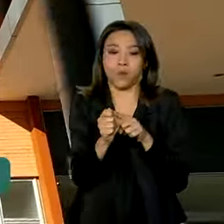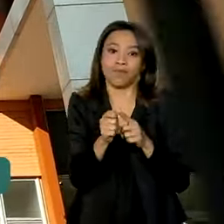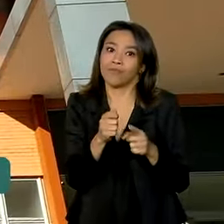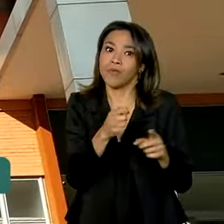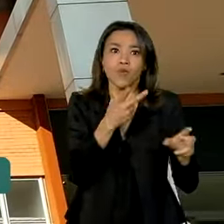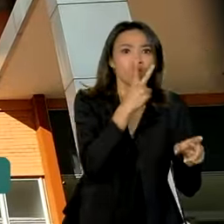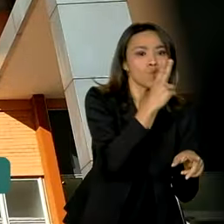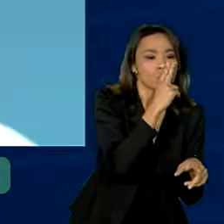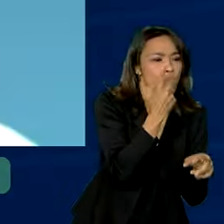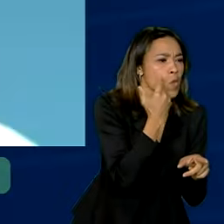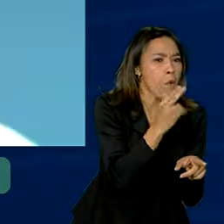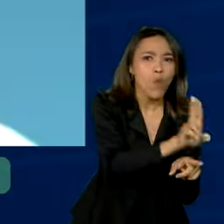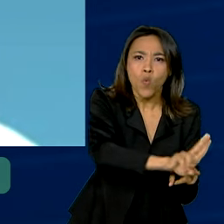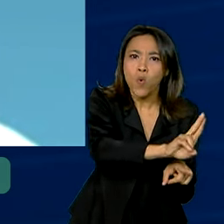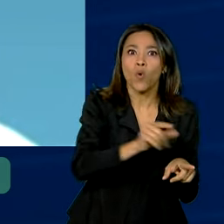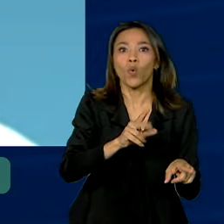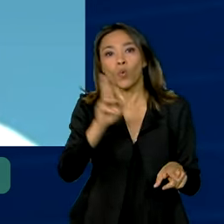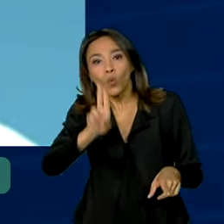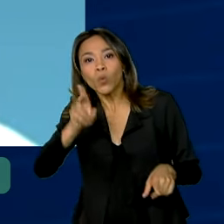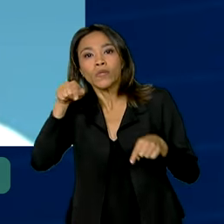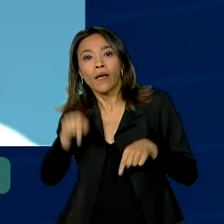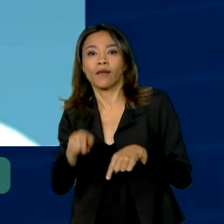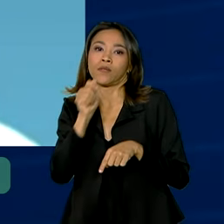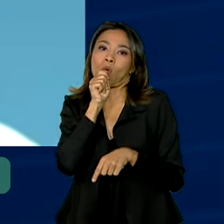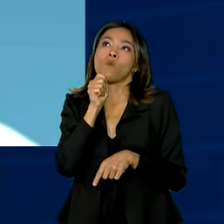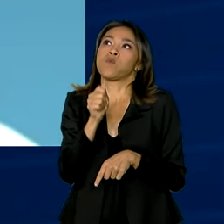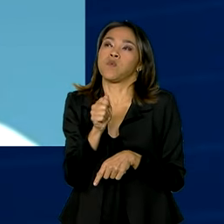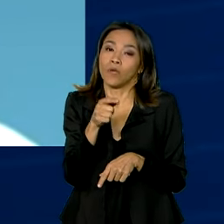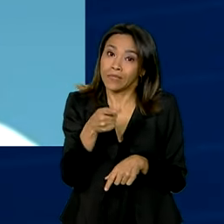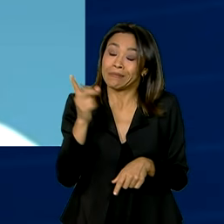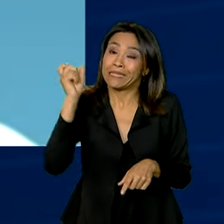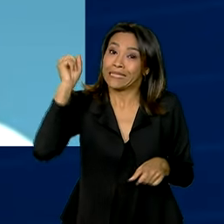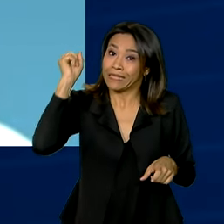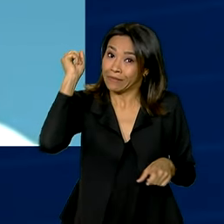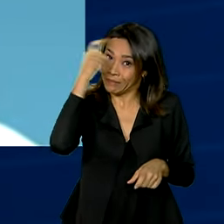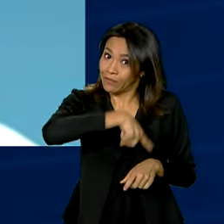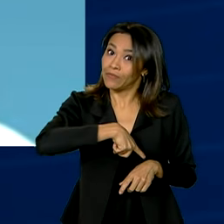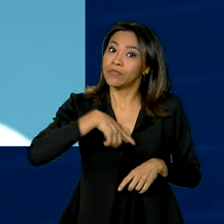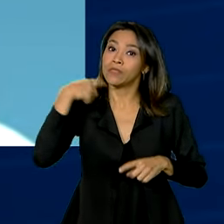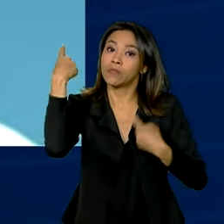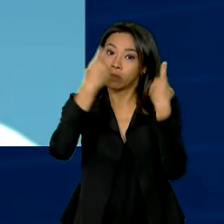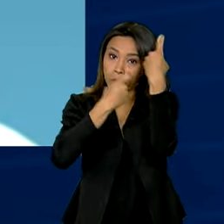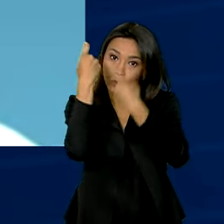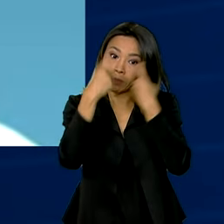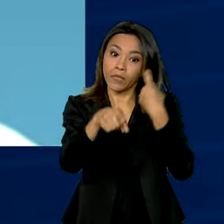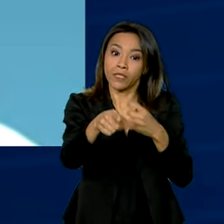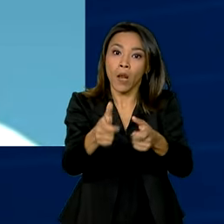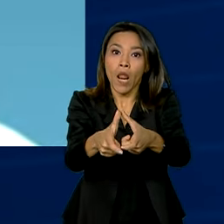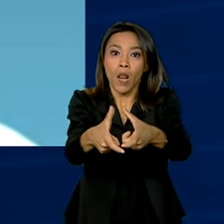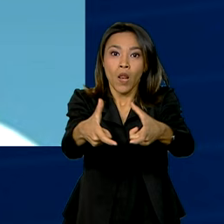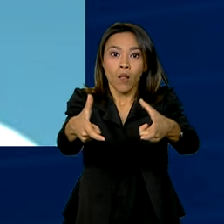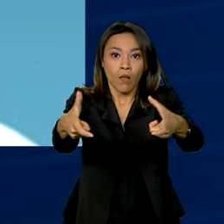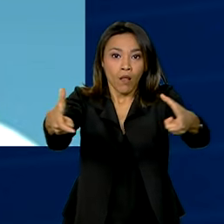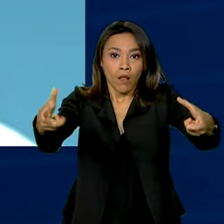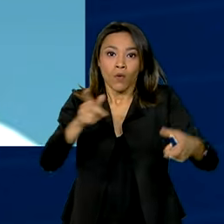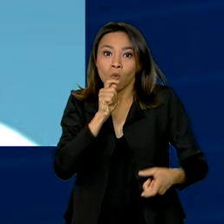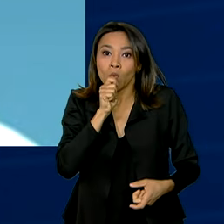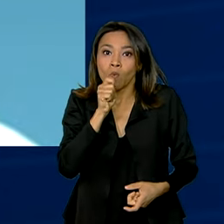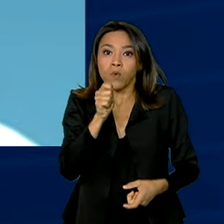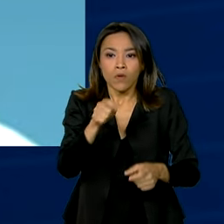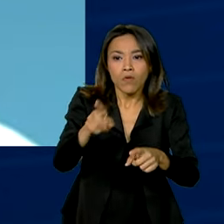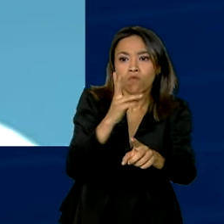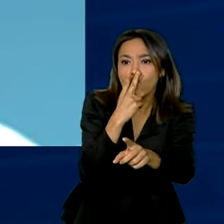usado cigarro normal. Uma tendência preocupante é o crescimento da popularidade dos cigarros eletrônicos entre os não